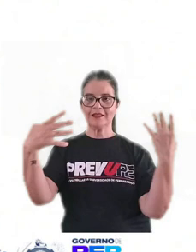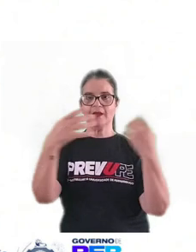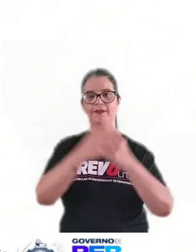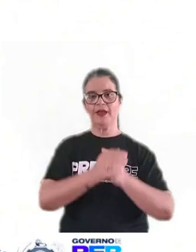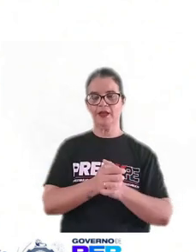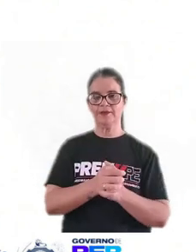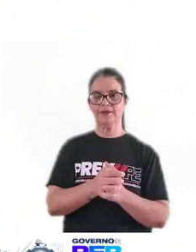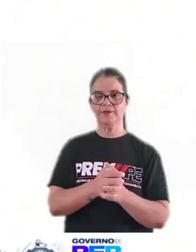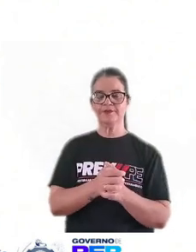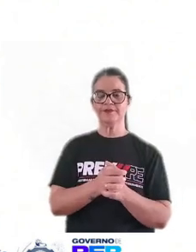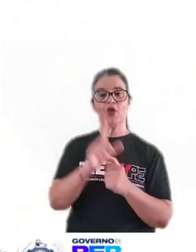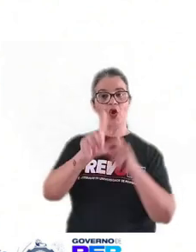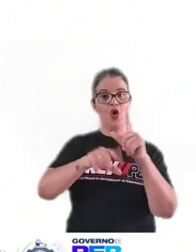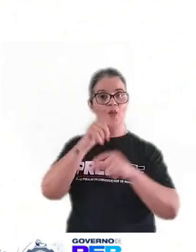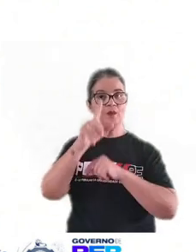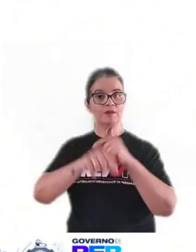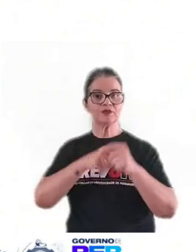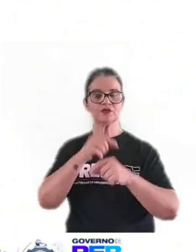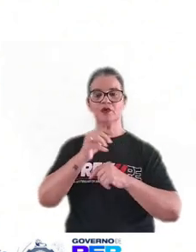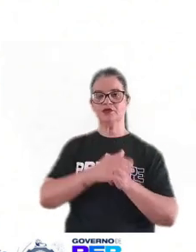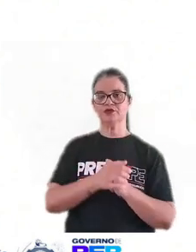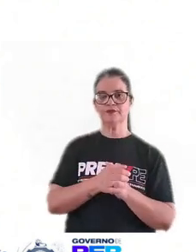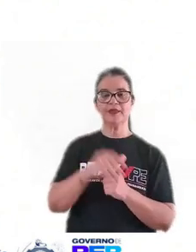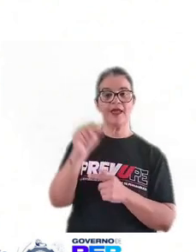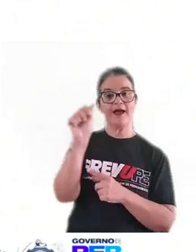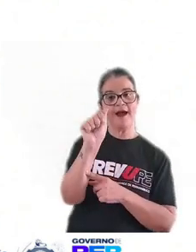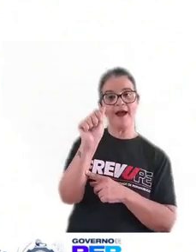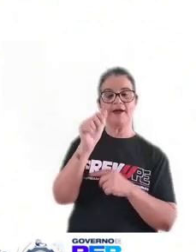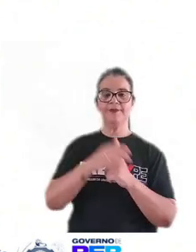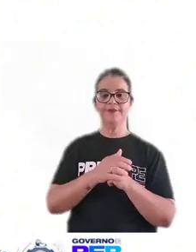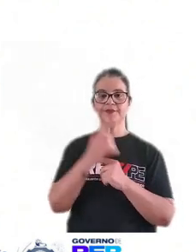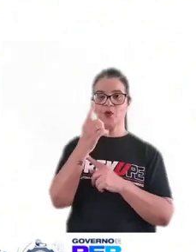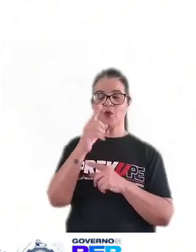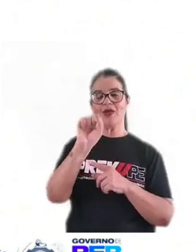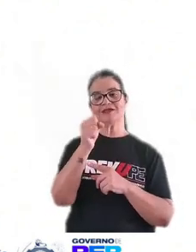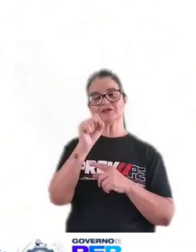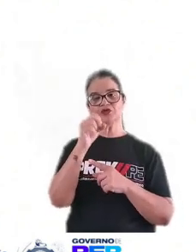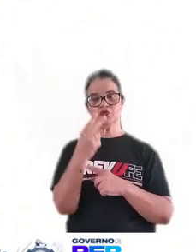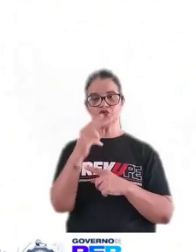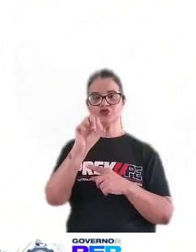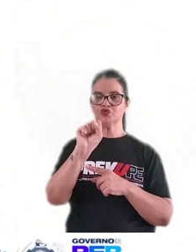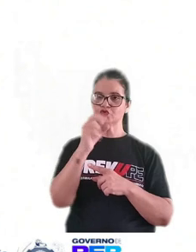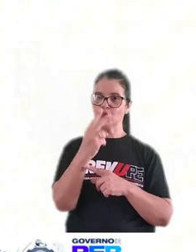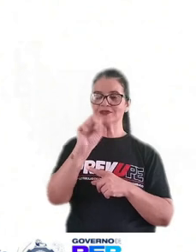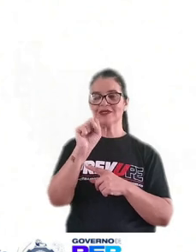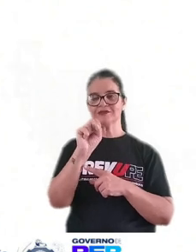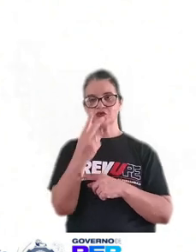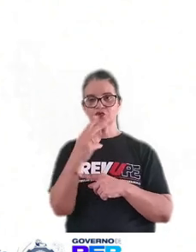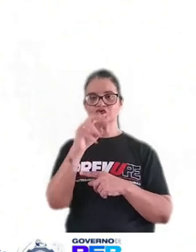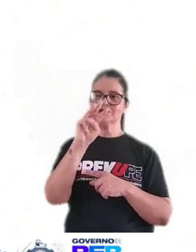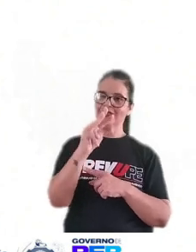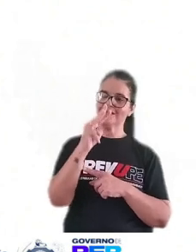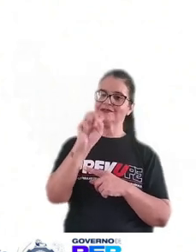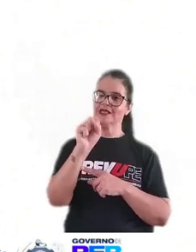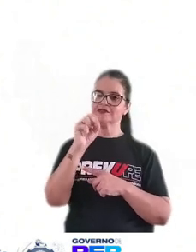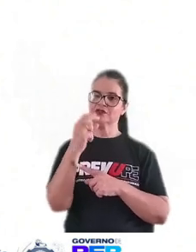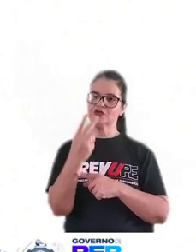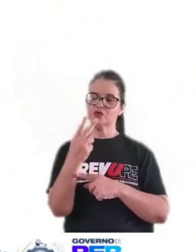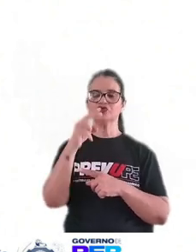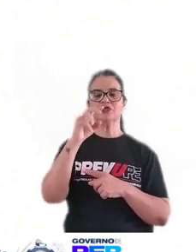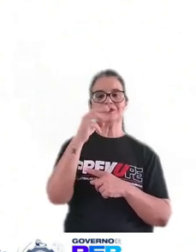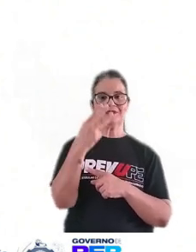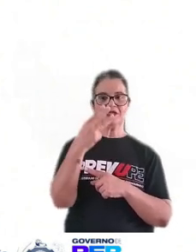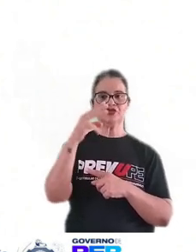tabela periódica opções a 1s2 2s2